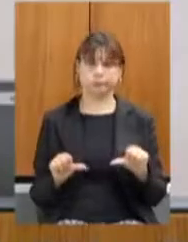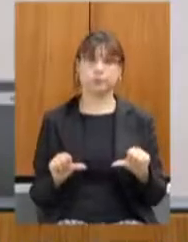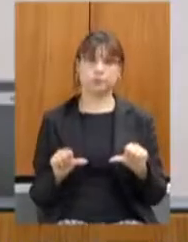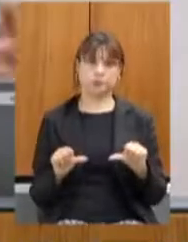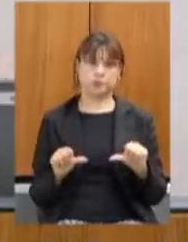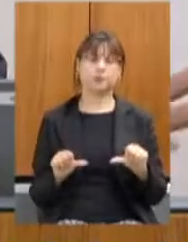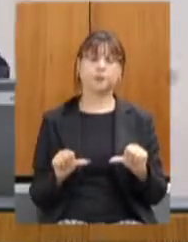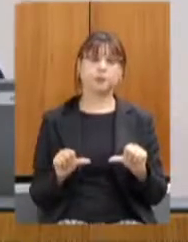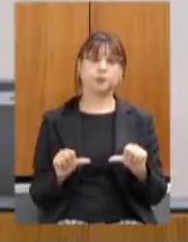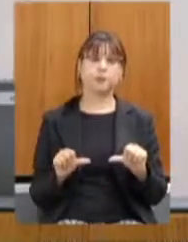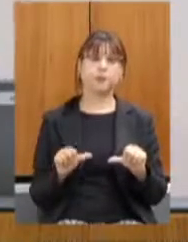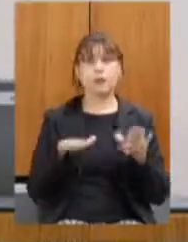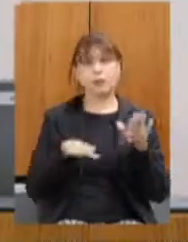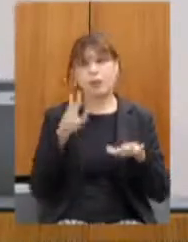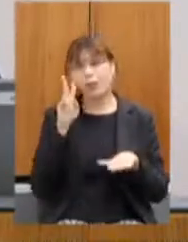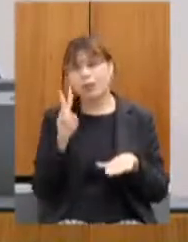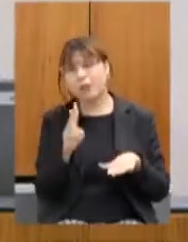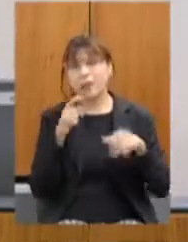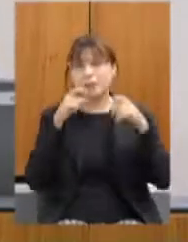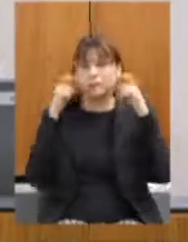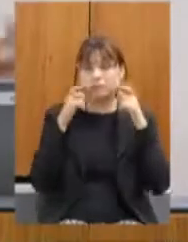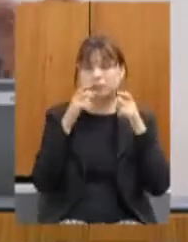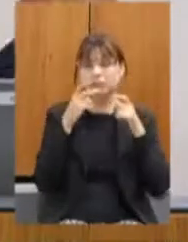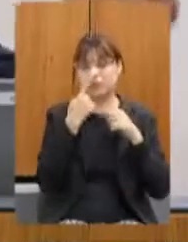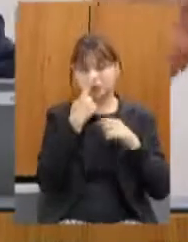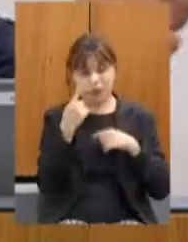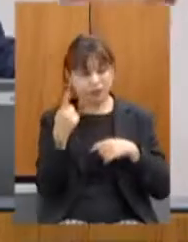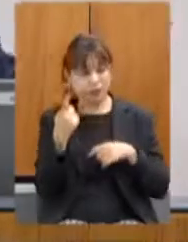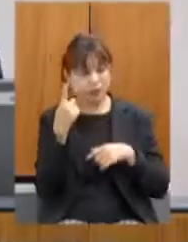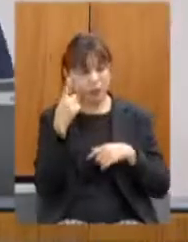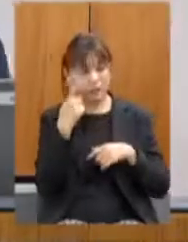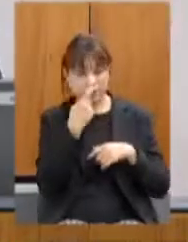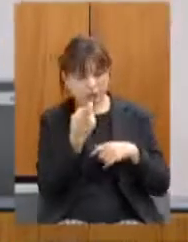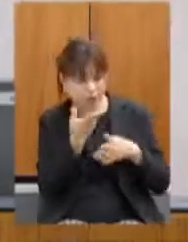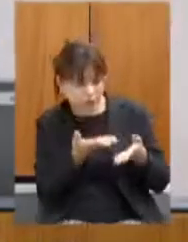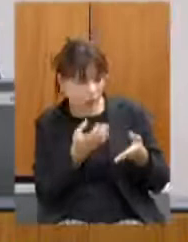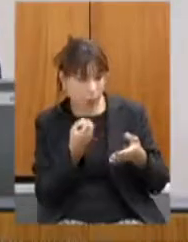imagina né vez em quando você vê uma máscara descartável no chão